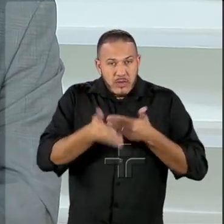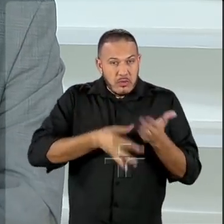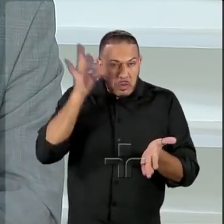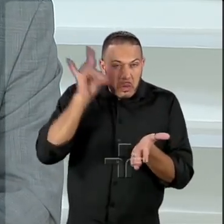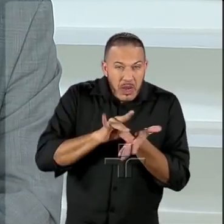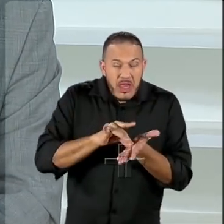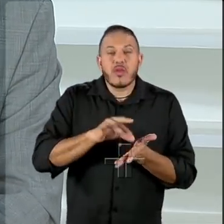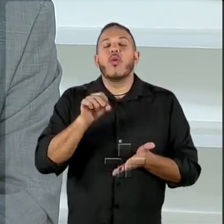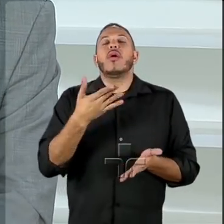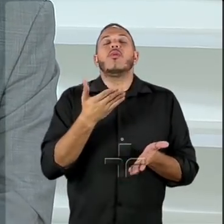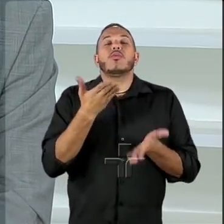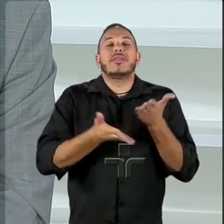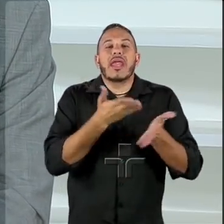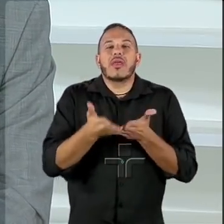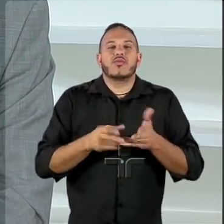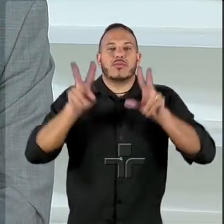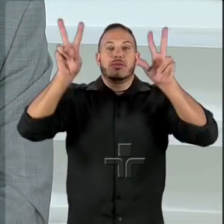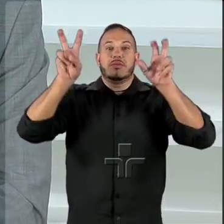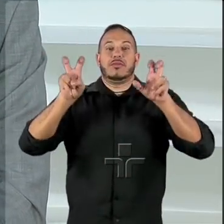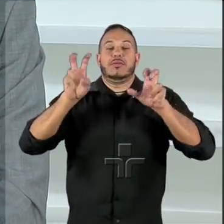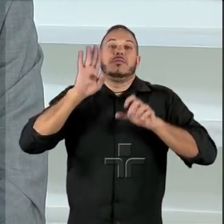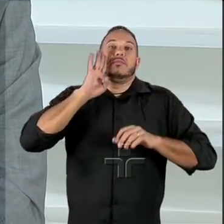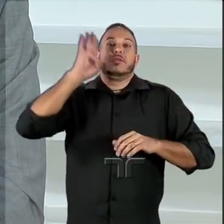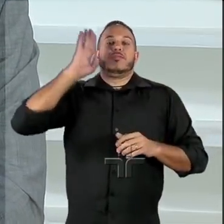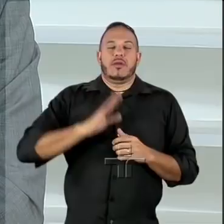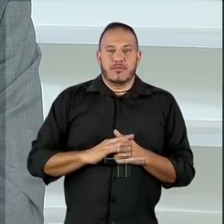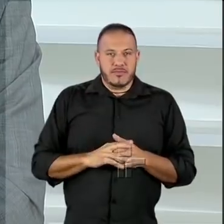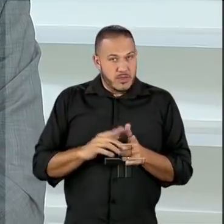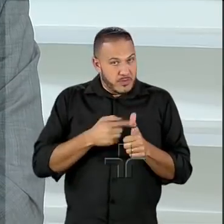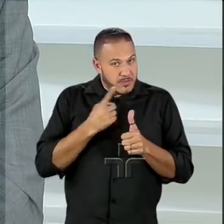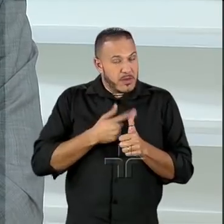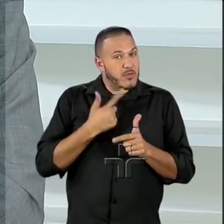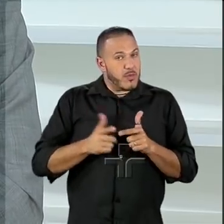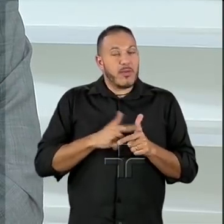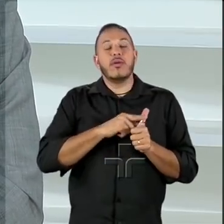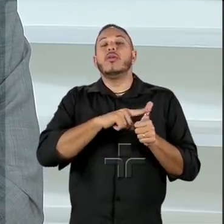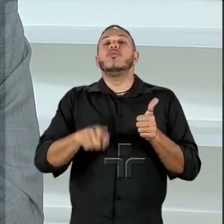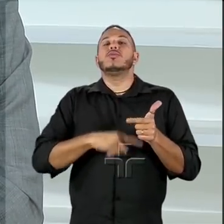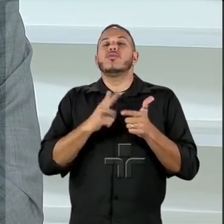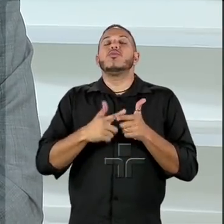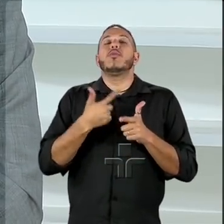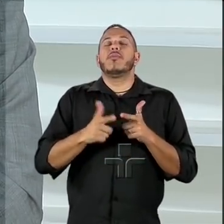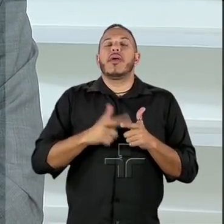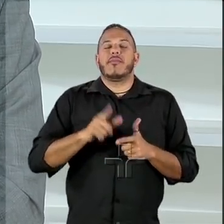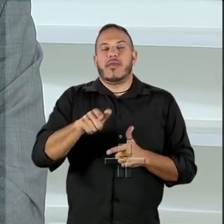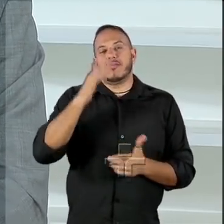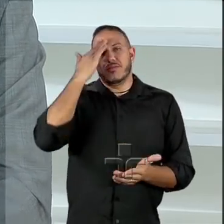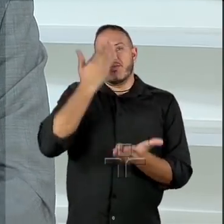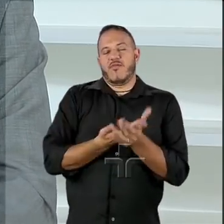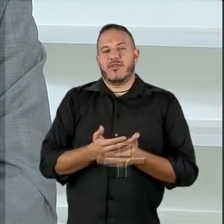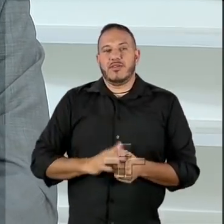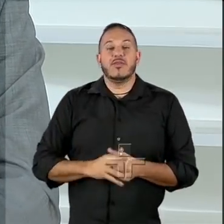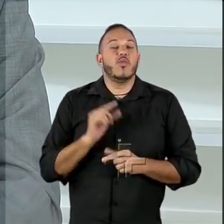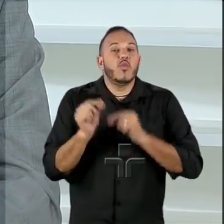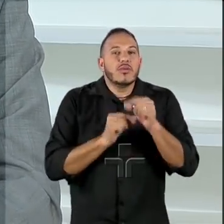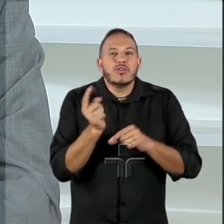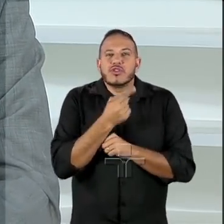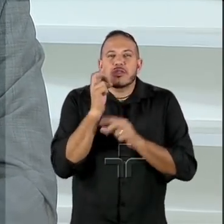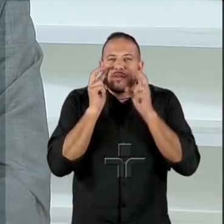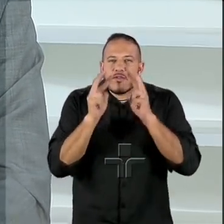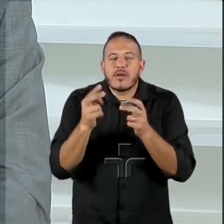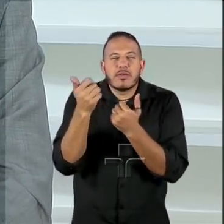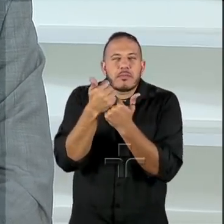trato das grandes questões? Esse é um primeiro problema. O segundo problema é o problema de confiança. Quando nós vemos